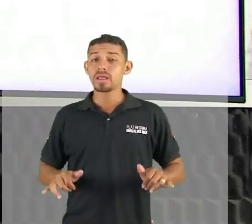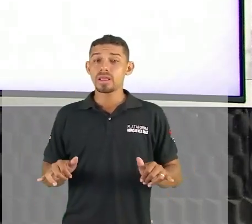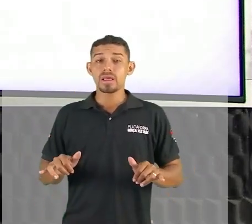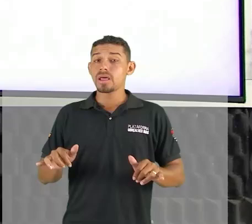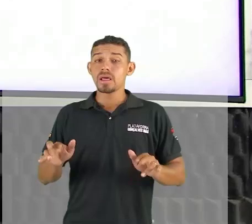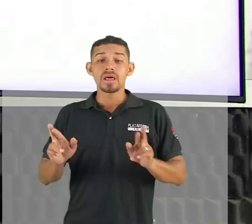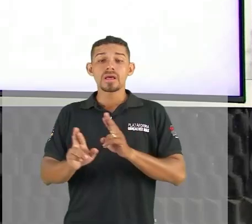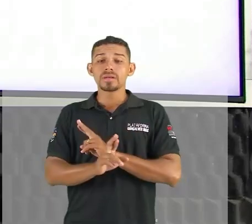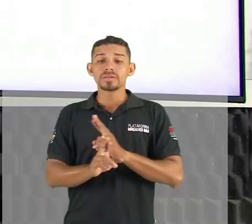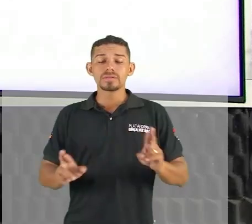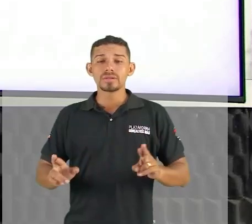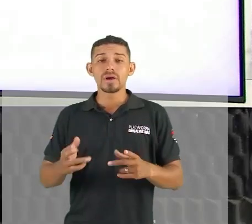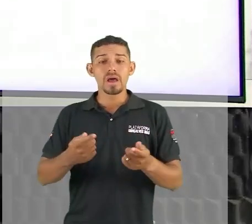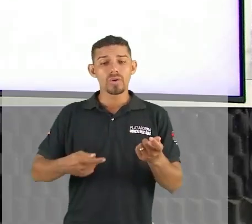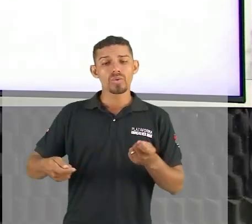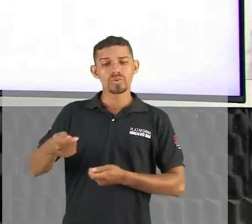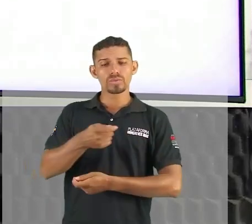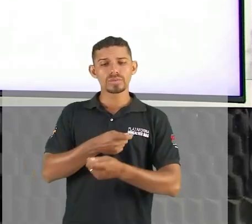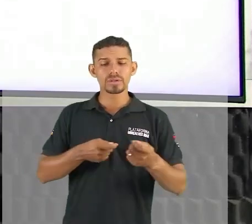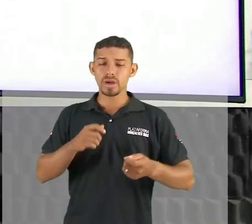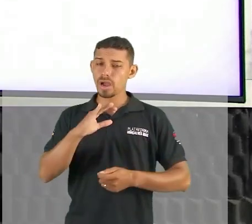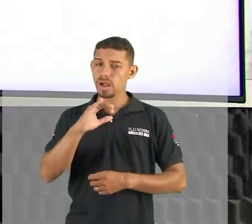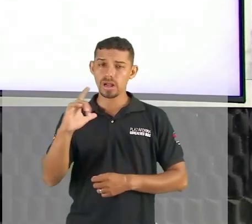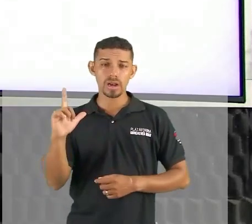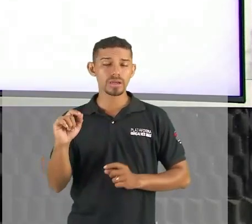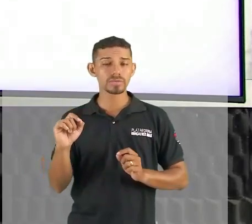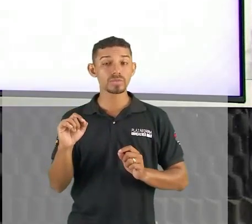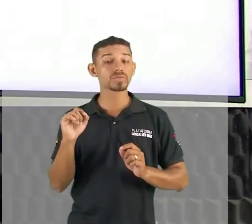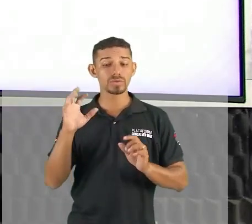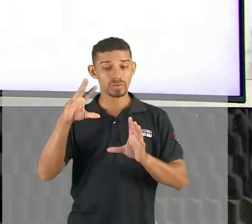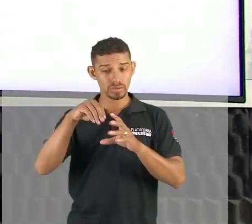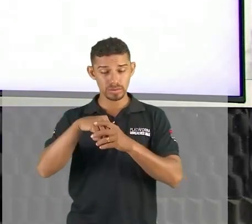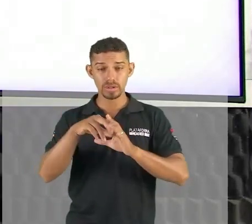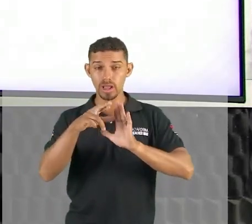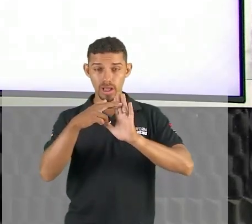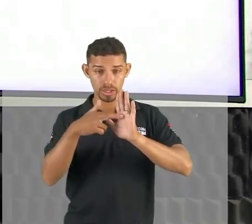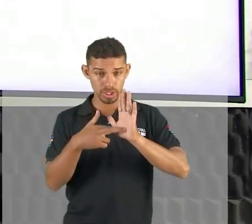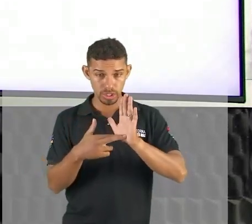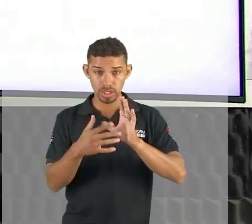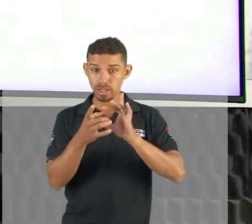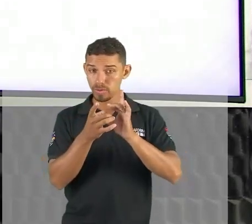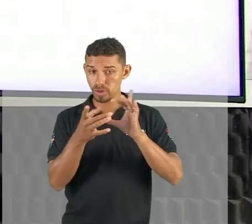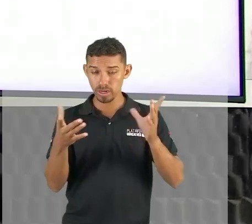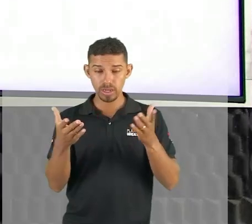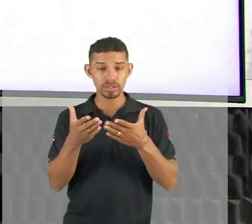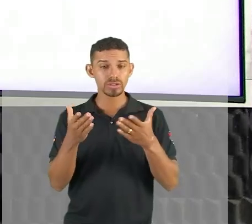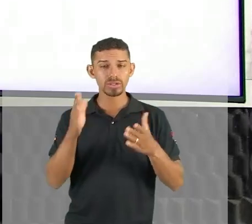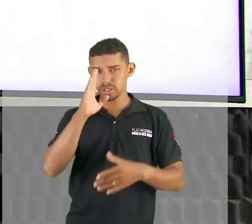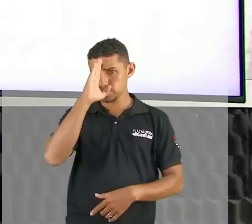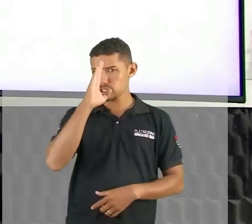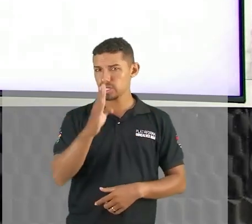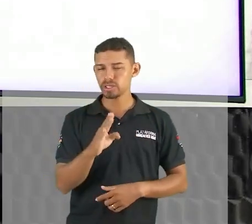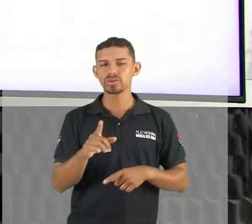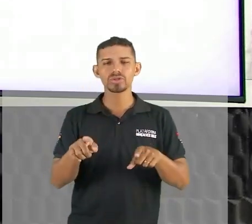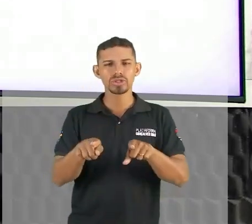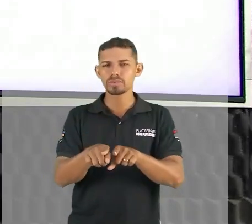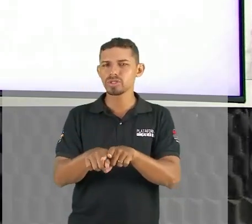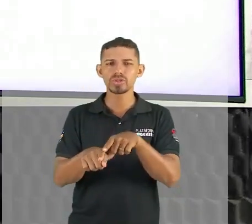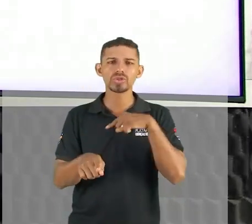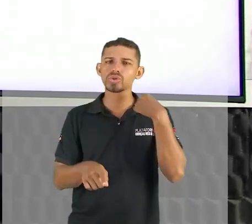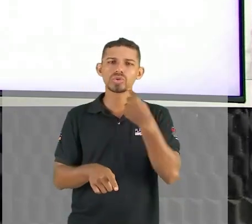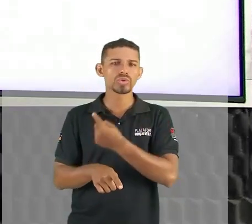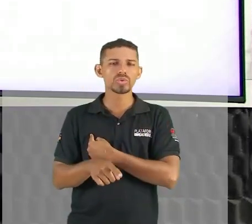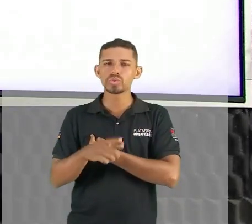questão econômica. E isso, claro, atinge dentro de um regime democrático, de voto direto, né? E também nós não